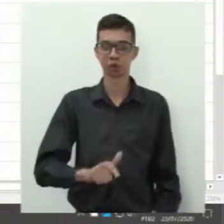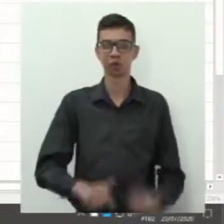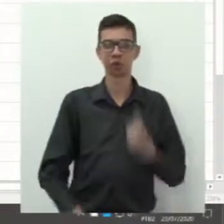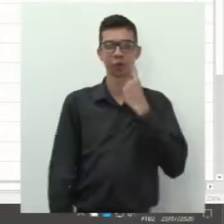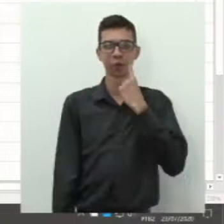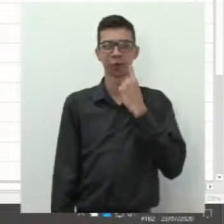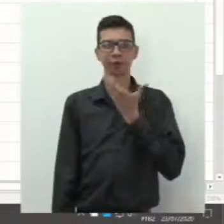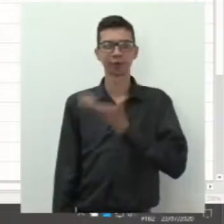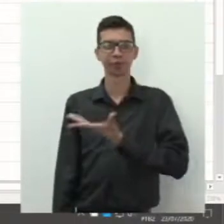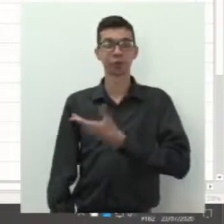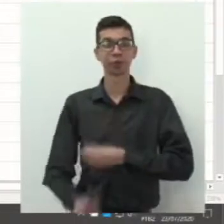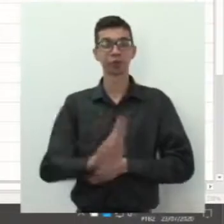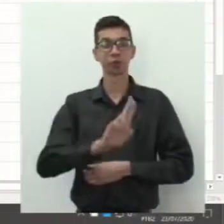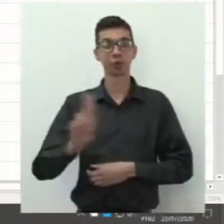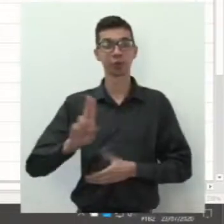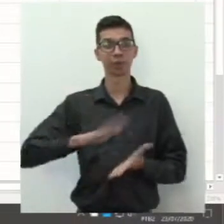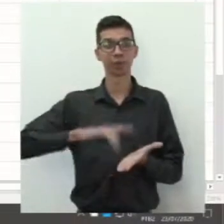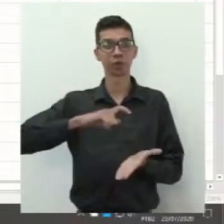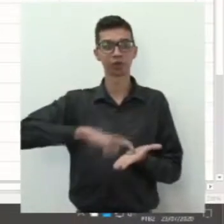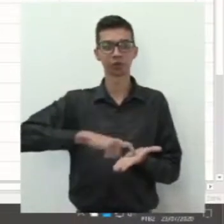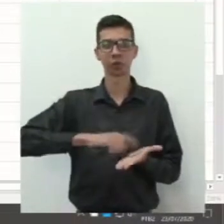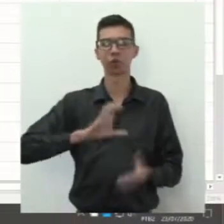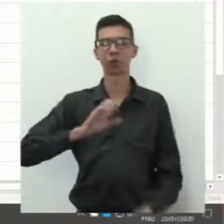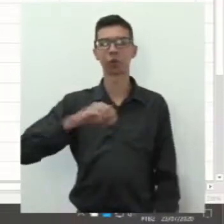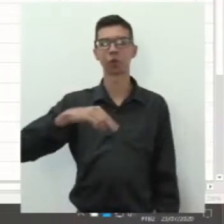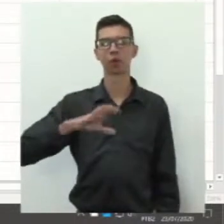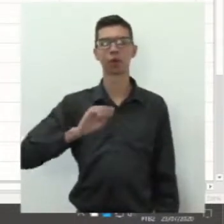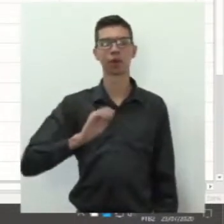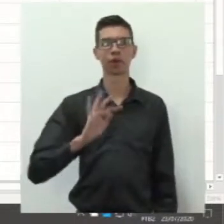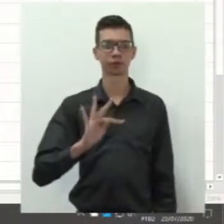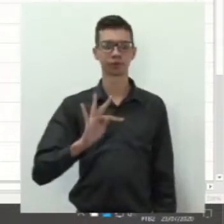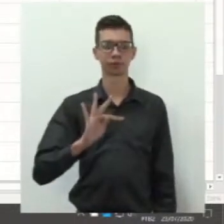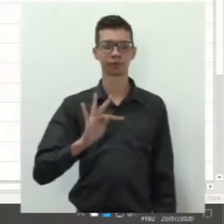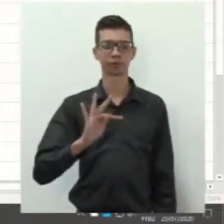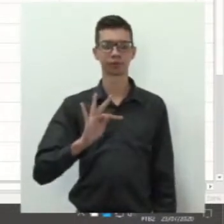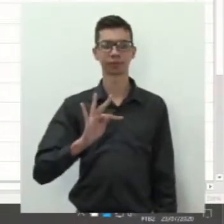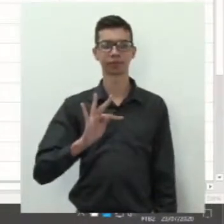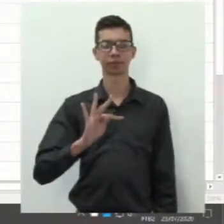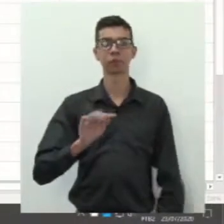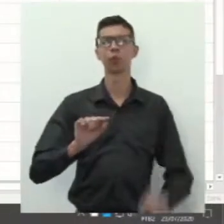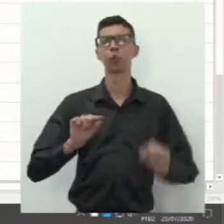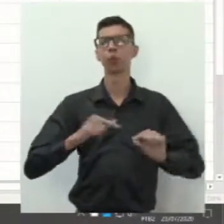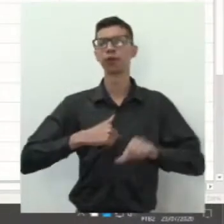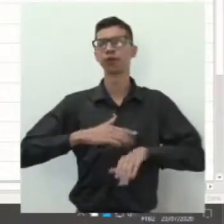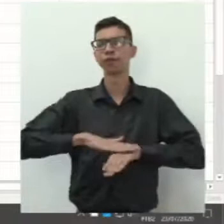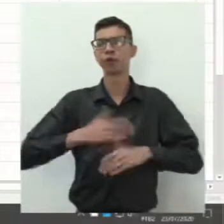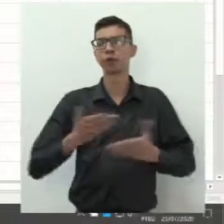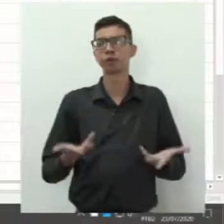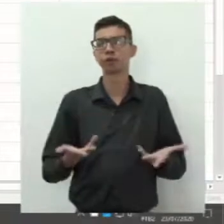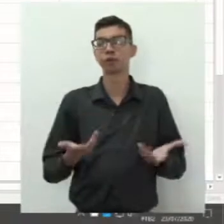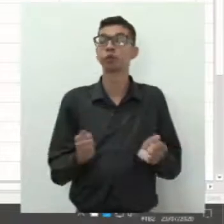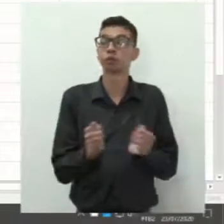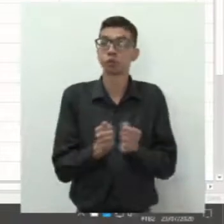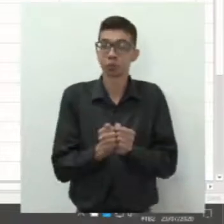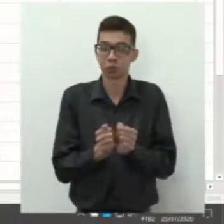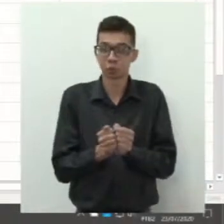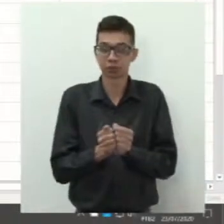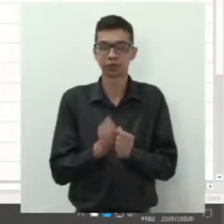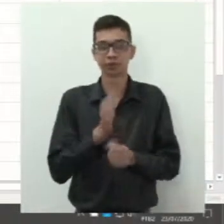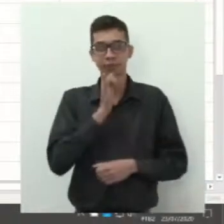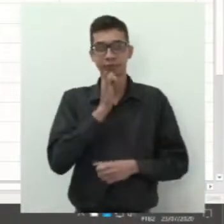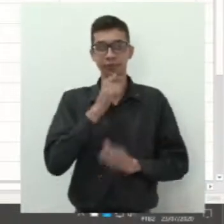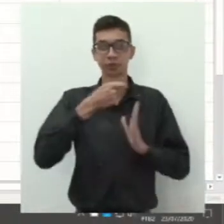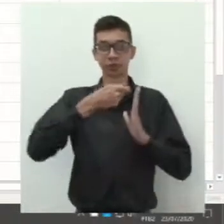Concat, chama essa função, tá? Concat. O que eu quero juntar? Quero juntar aqui, ó, o Ribeiro, texto